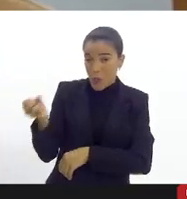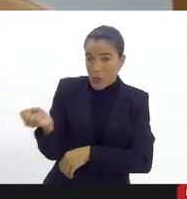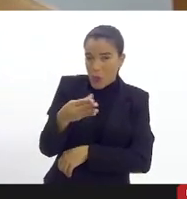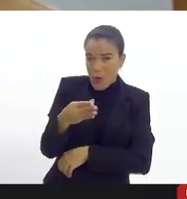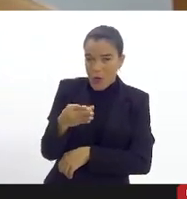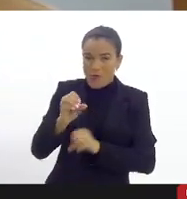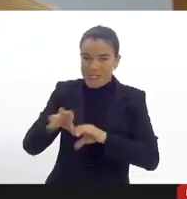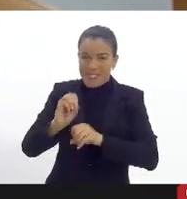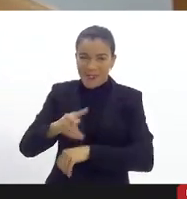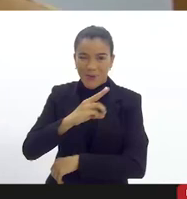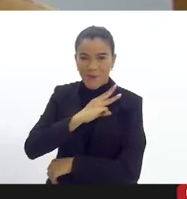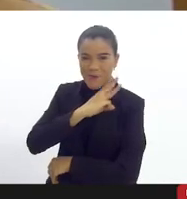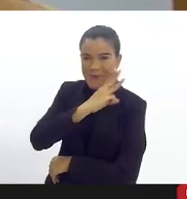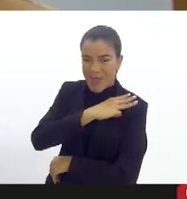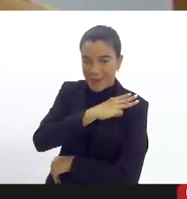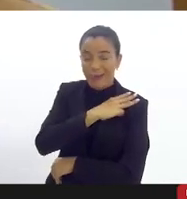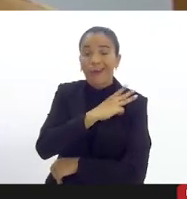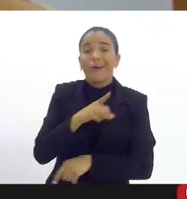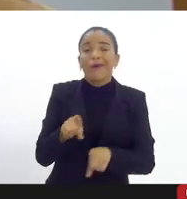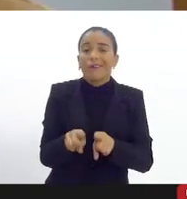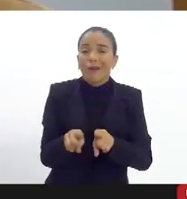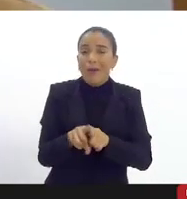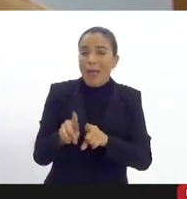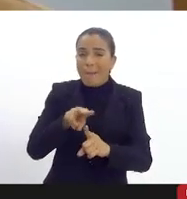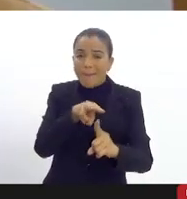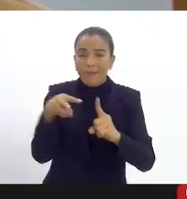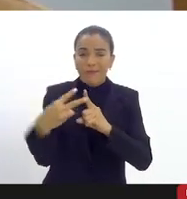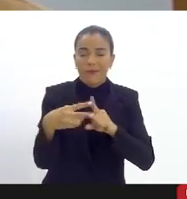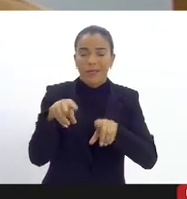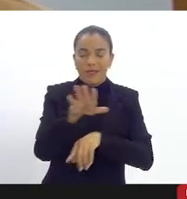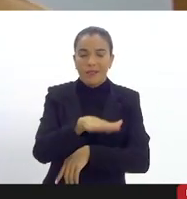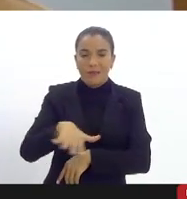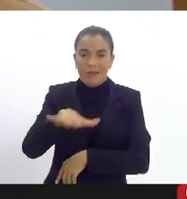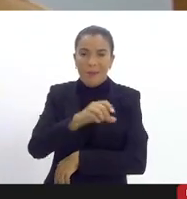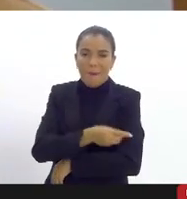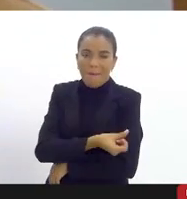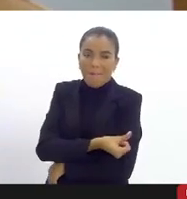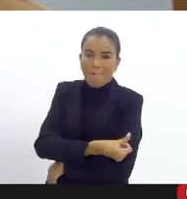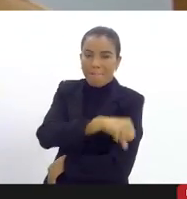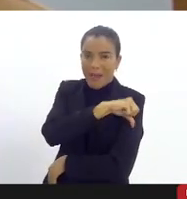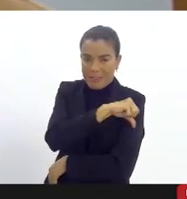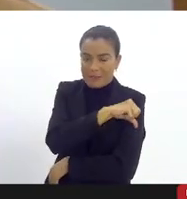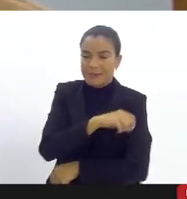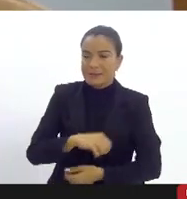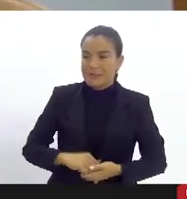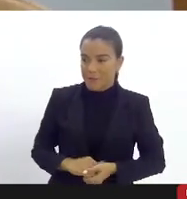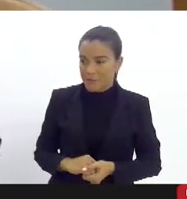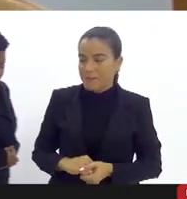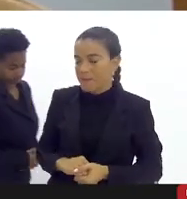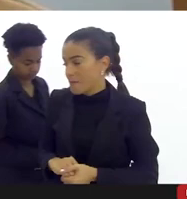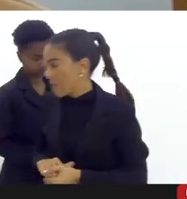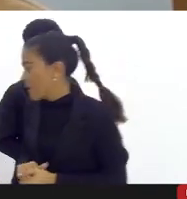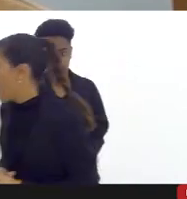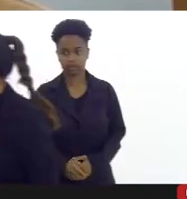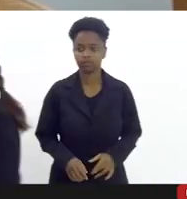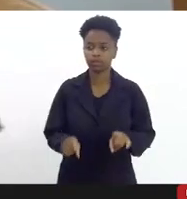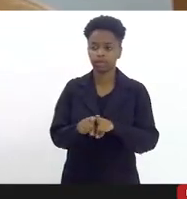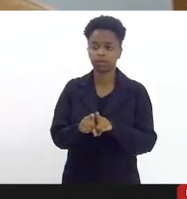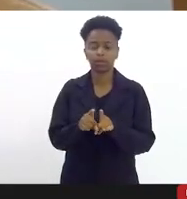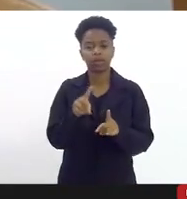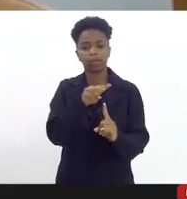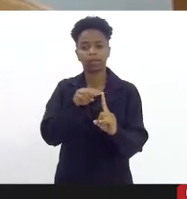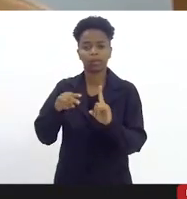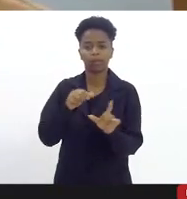e a perspectiva também na Educação Básica fundamental também numa perspectiva de mudanças estruturais portanto